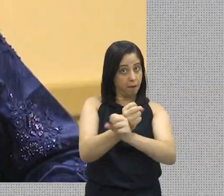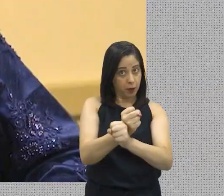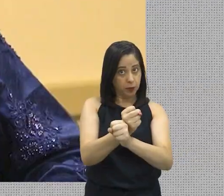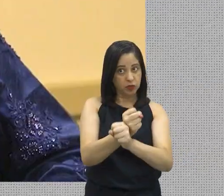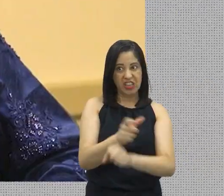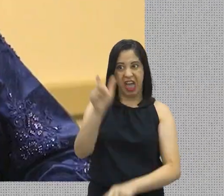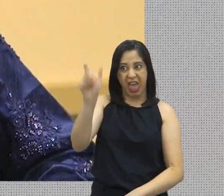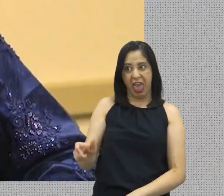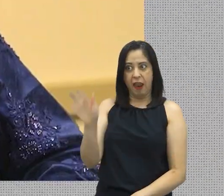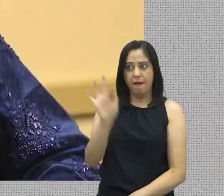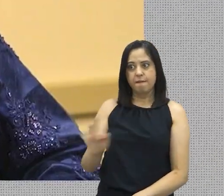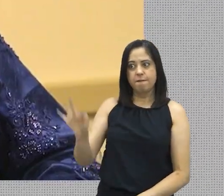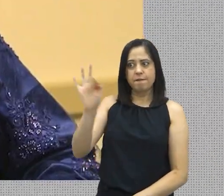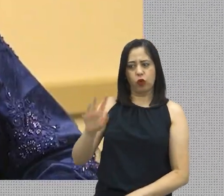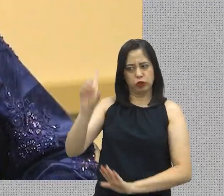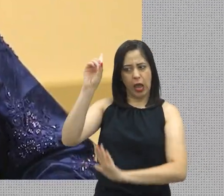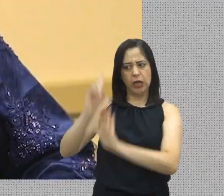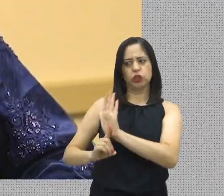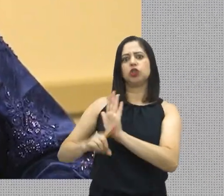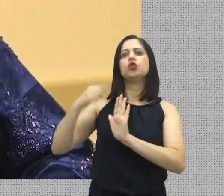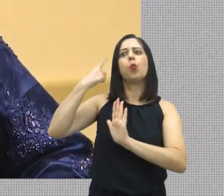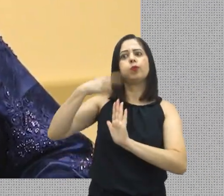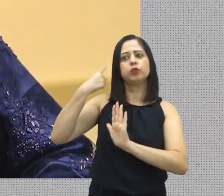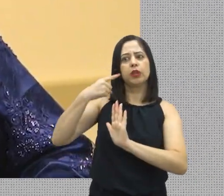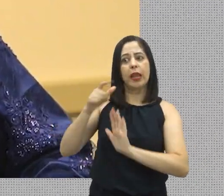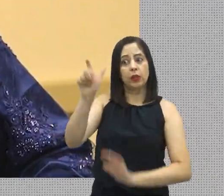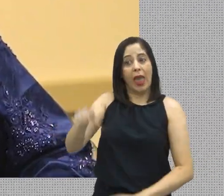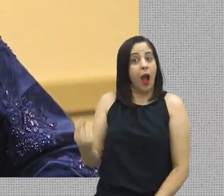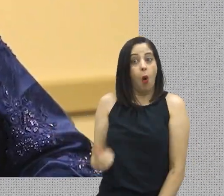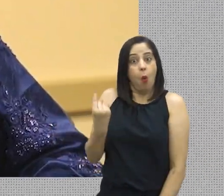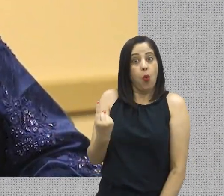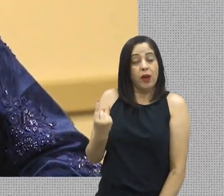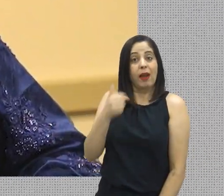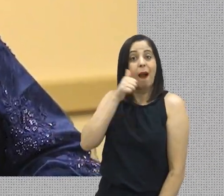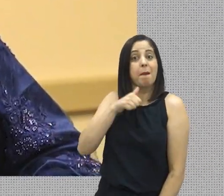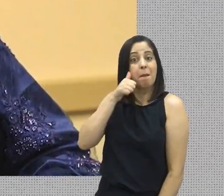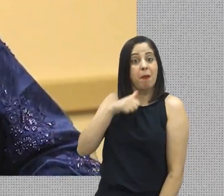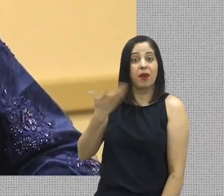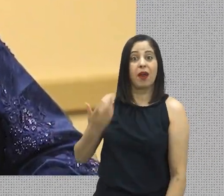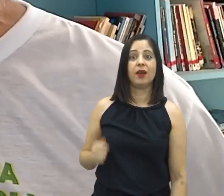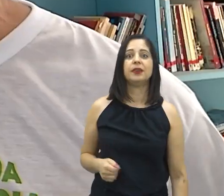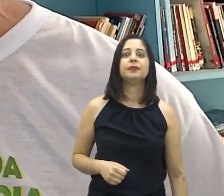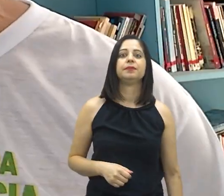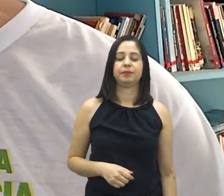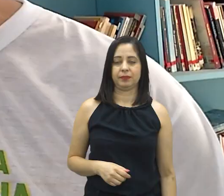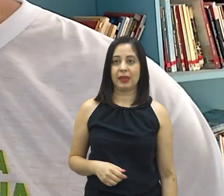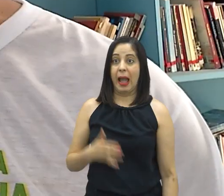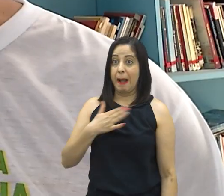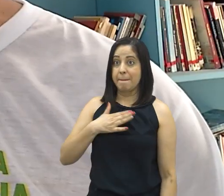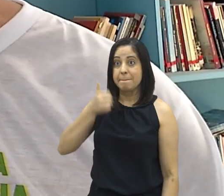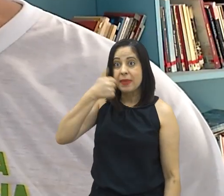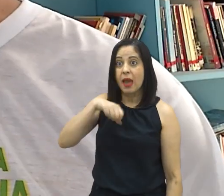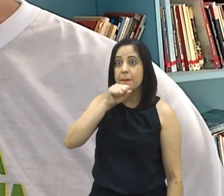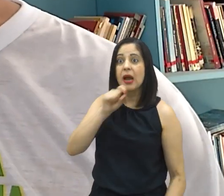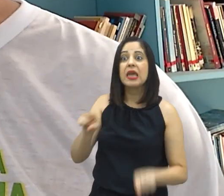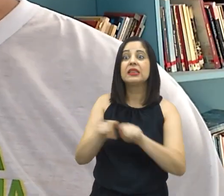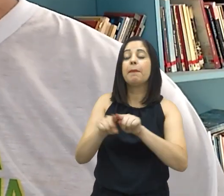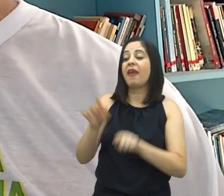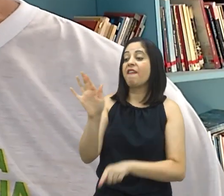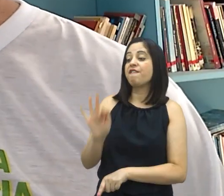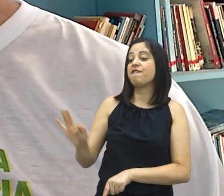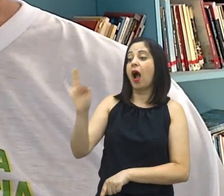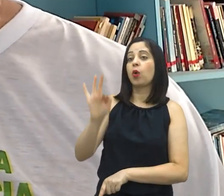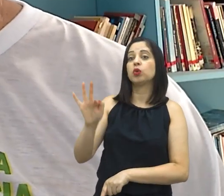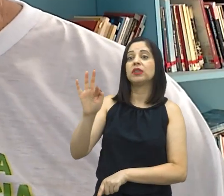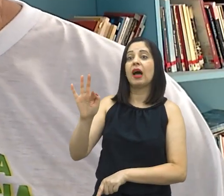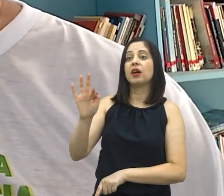Direito, fez História. Era uma das 2 únicas alunas mulheres entre os formandos. Ela fez a faculdade de Direito também,